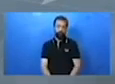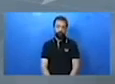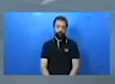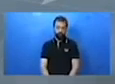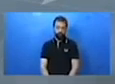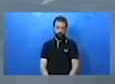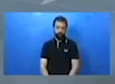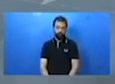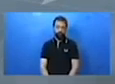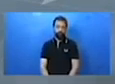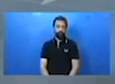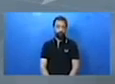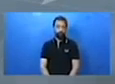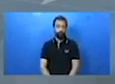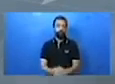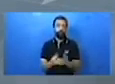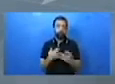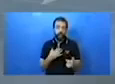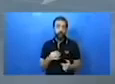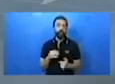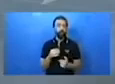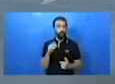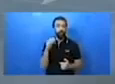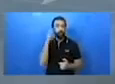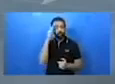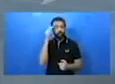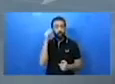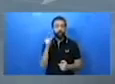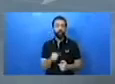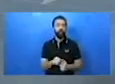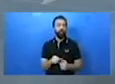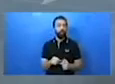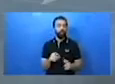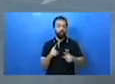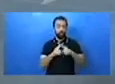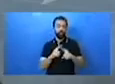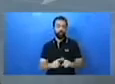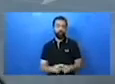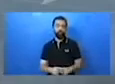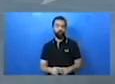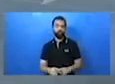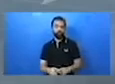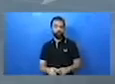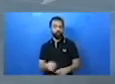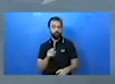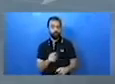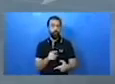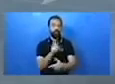já aprendi a tabuada, eu sei que 20 dividido por 4 vai dar